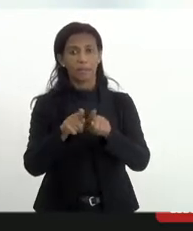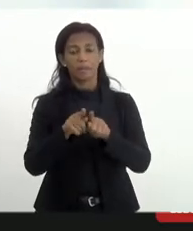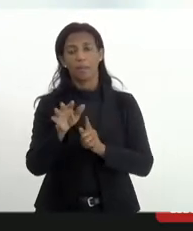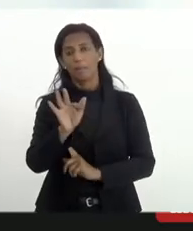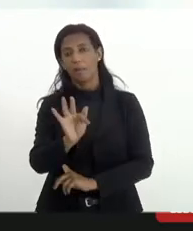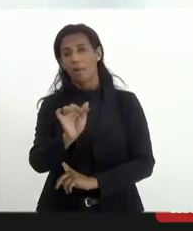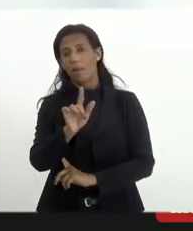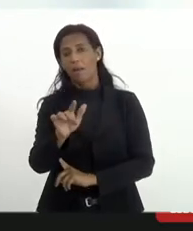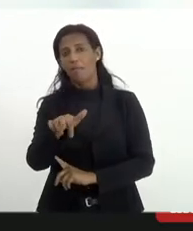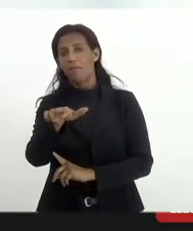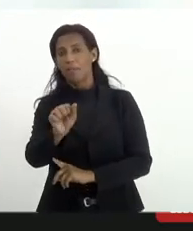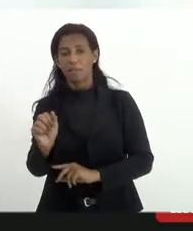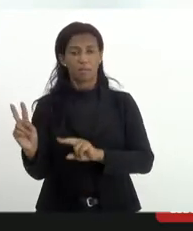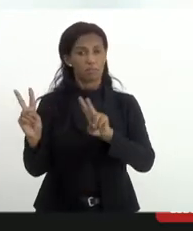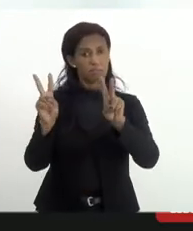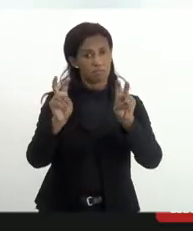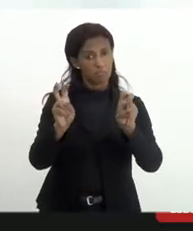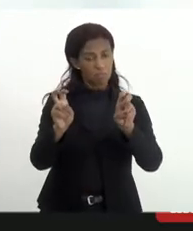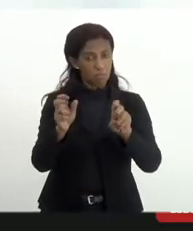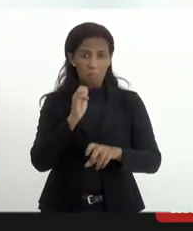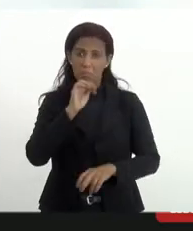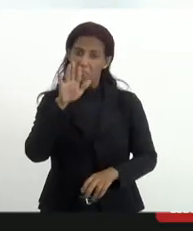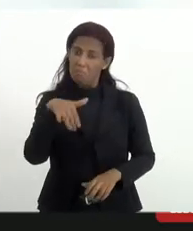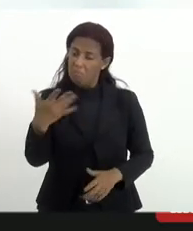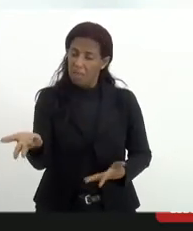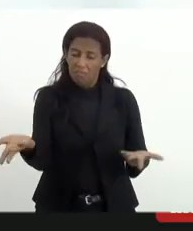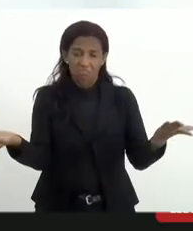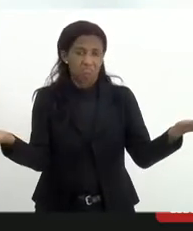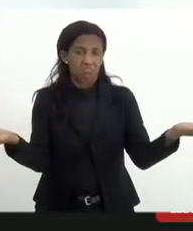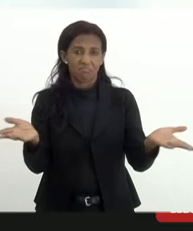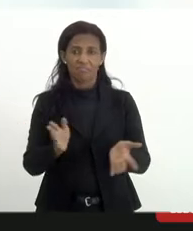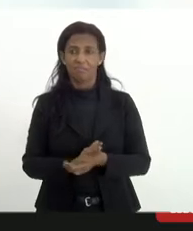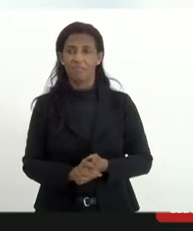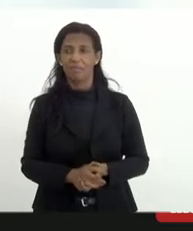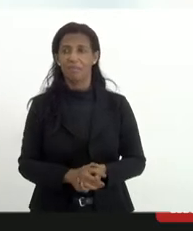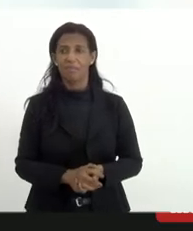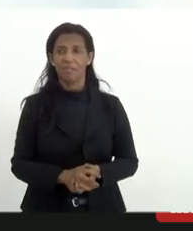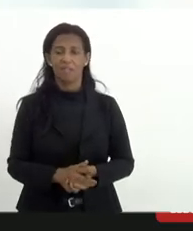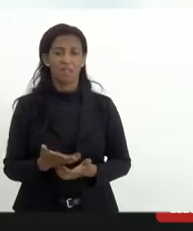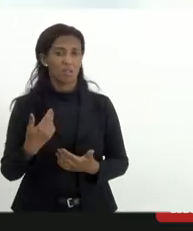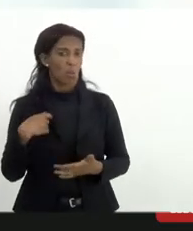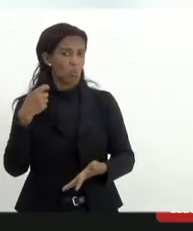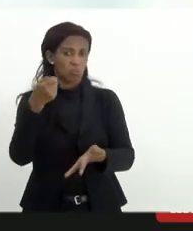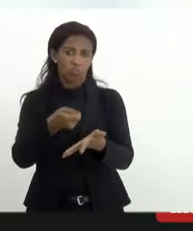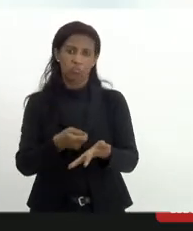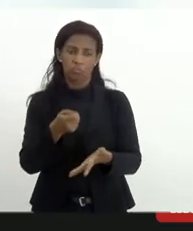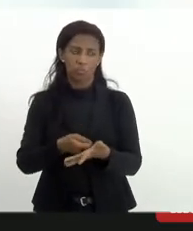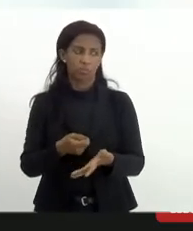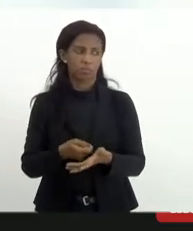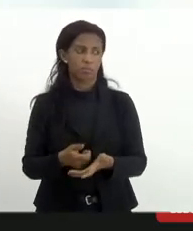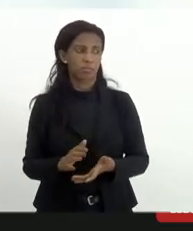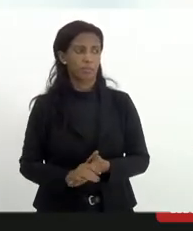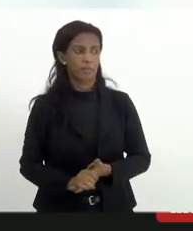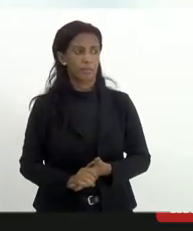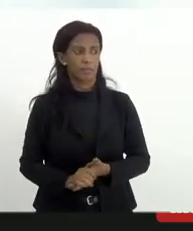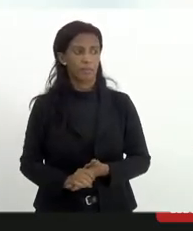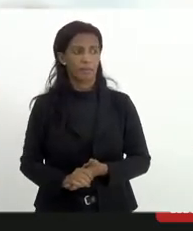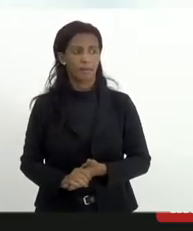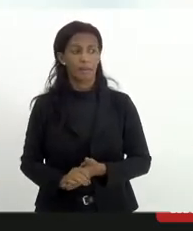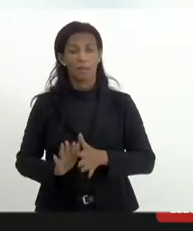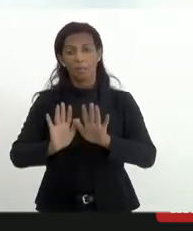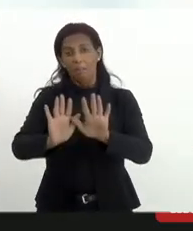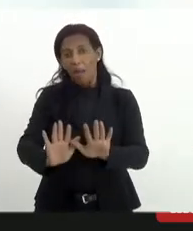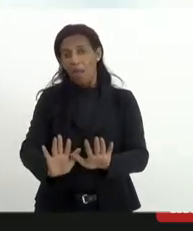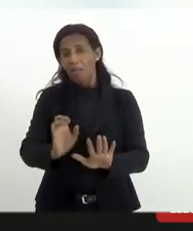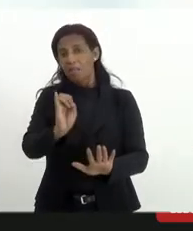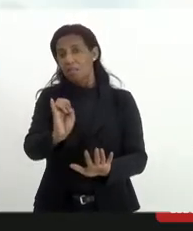esse tema, muito bem, fica ao talante dele, nós não vamos nos exigir. Né? Mas, se não